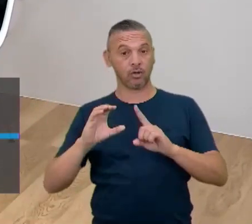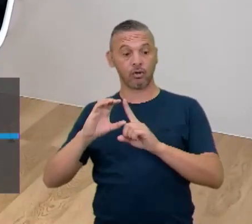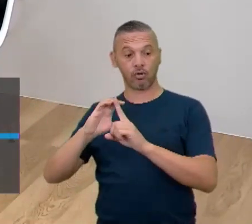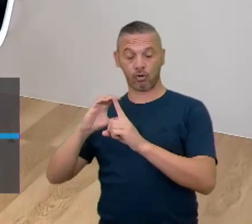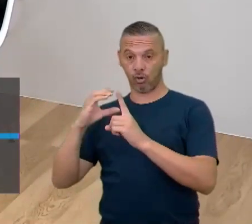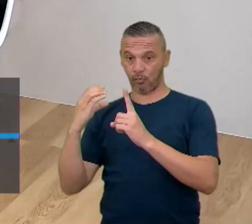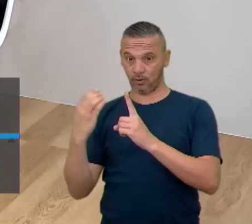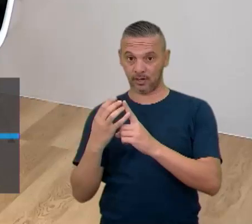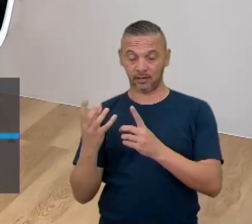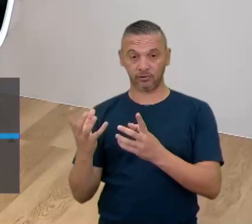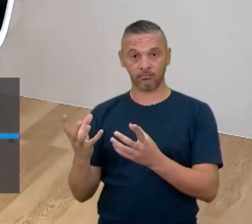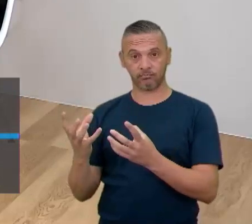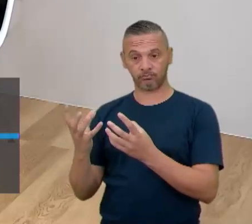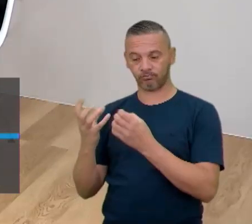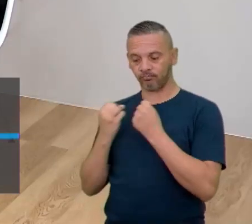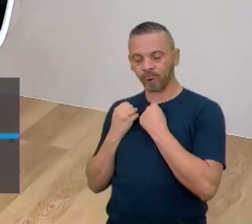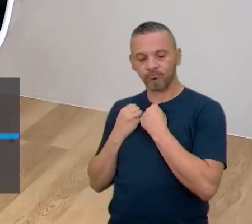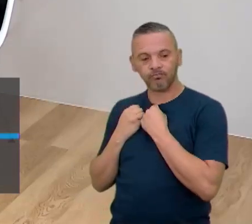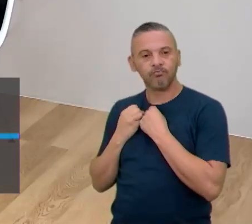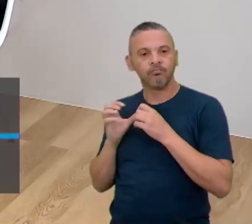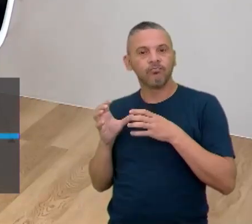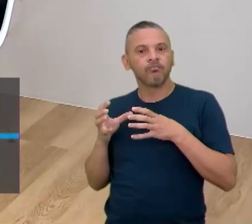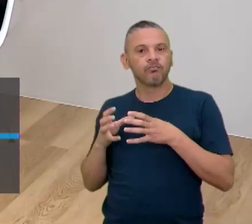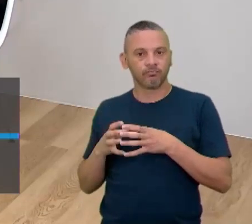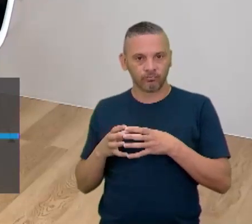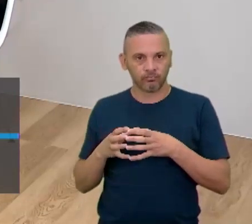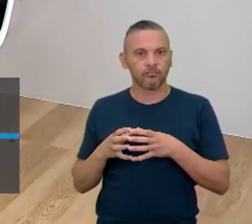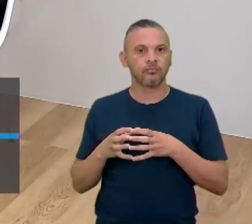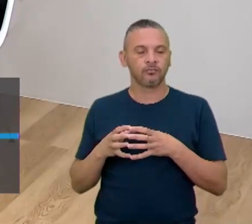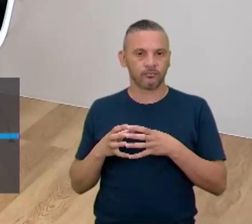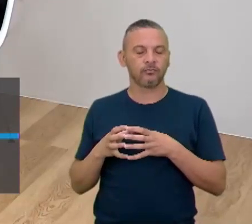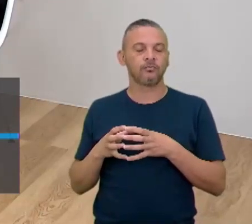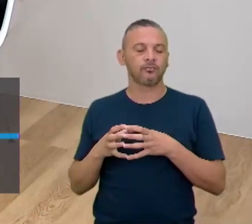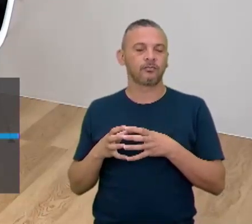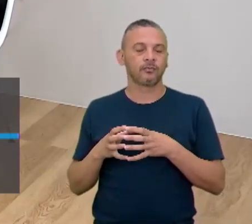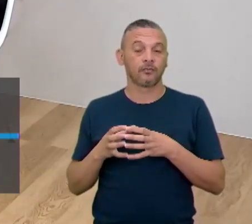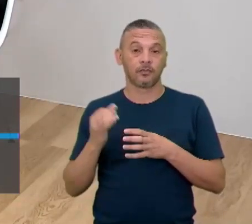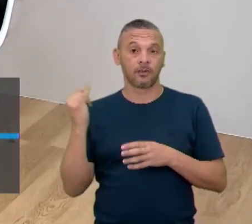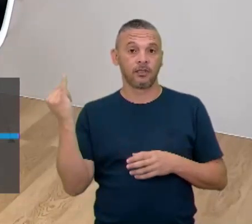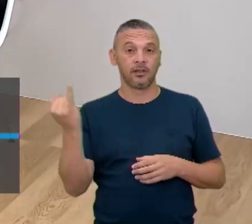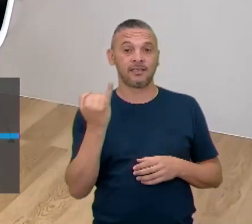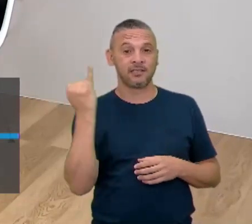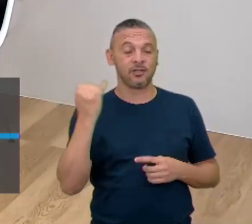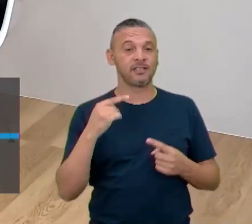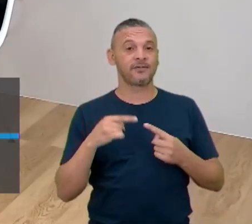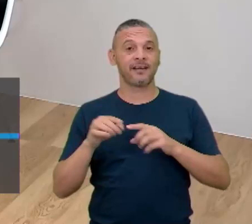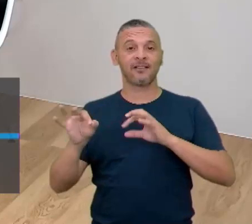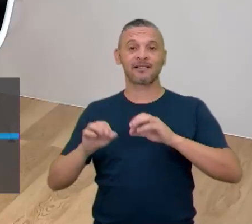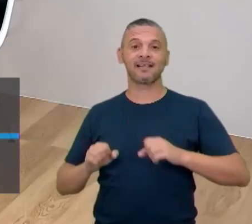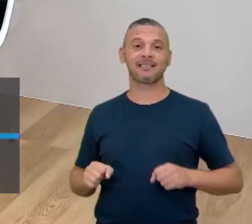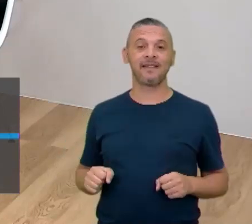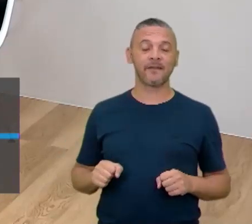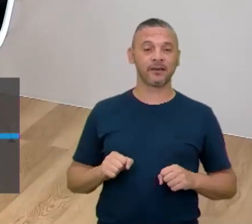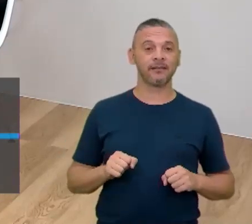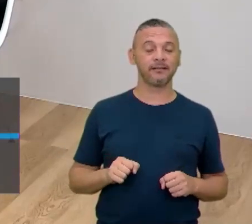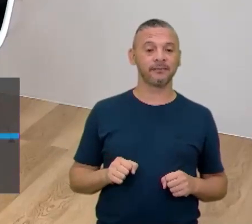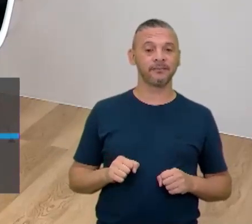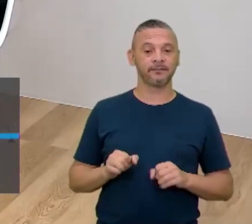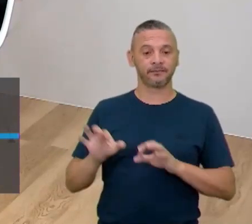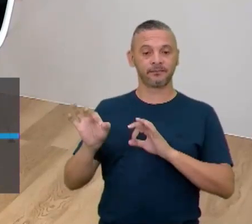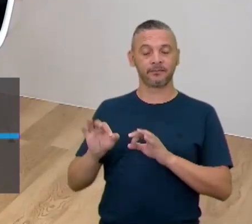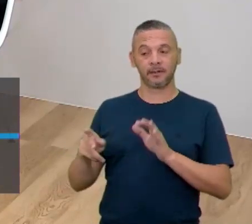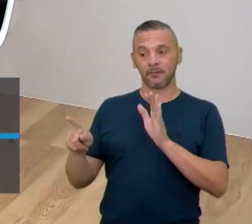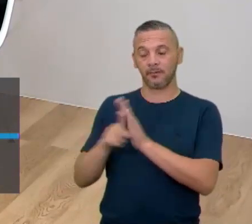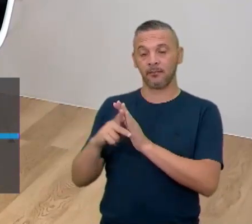sentiu acolhida, né? Teve contemplada essa noção fundamental para o ser humano, que é a noção do